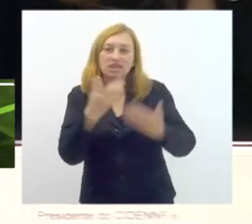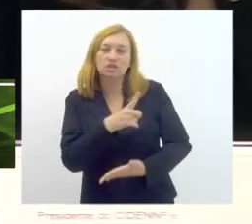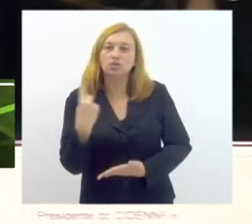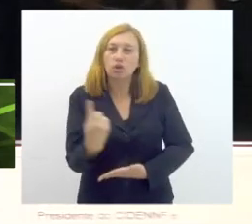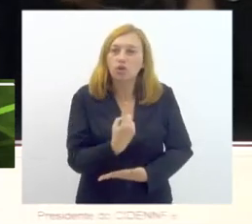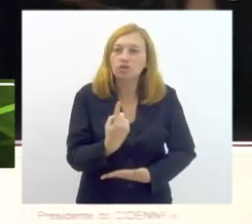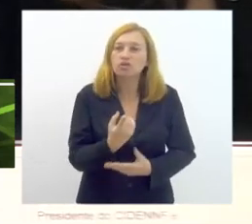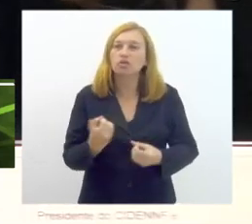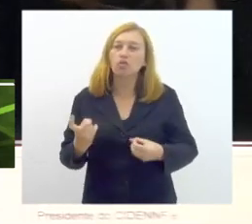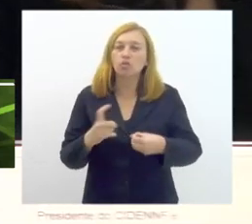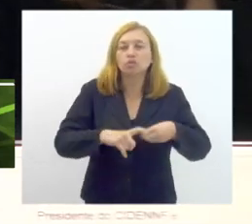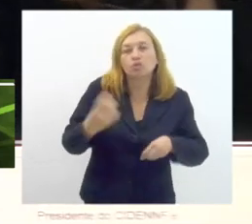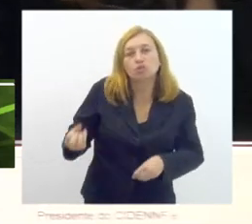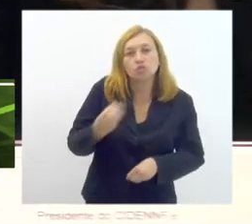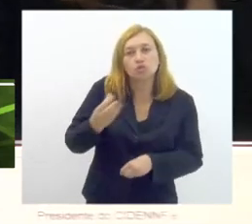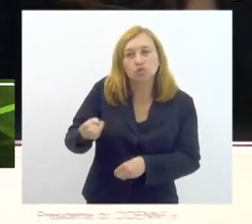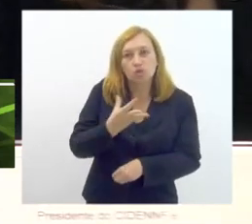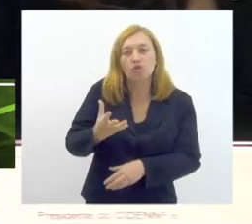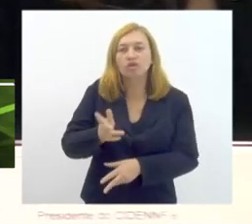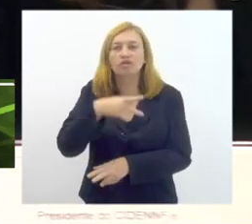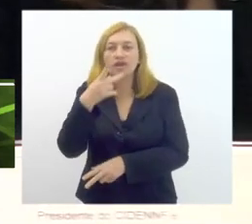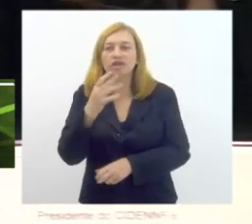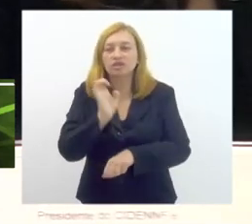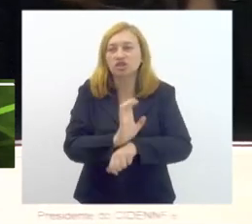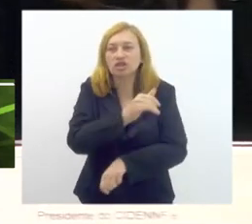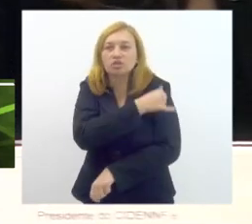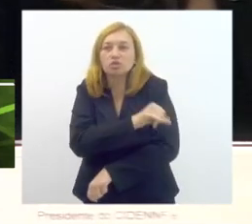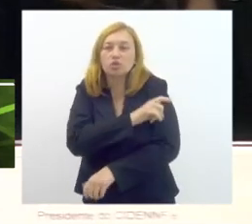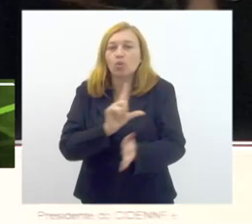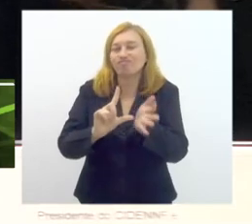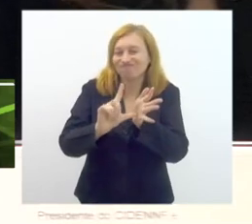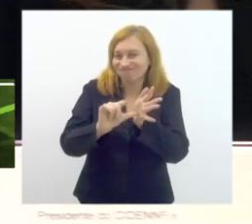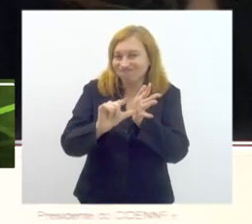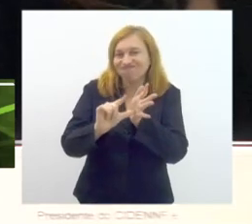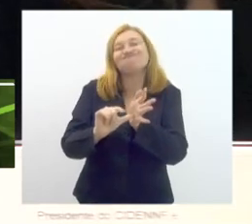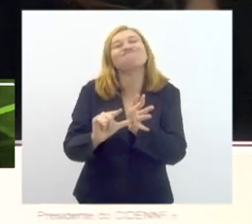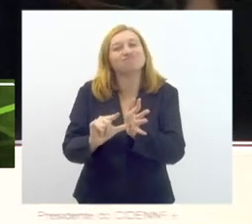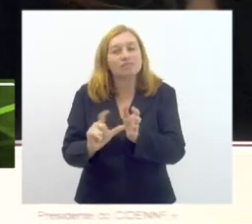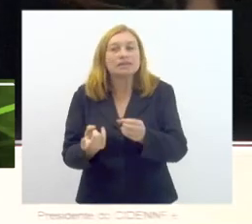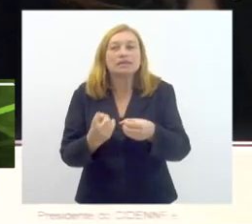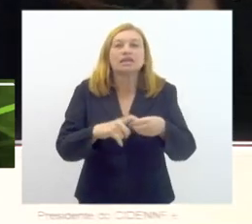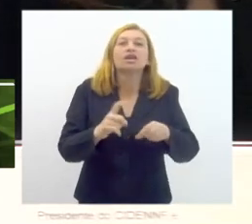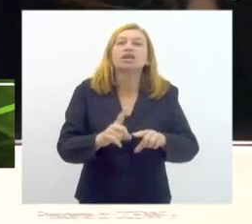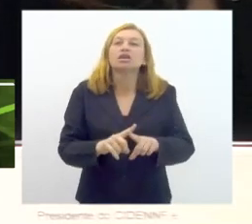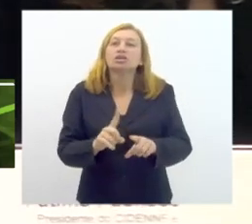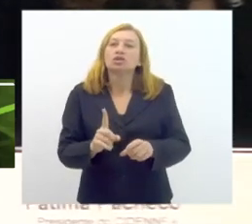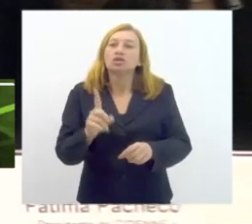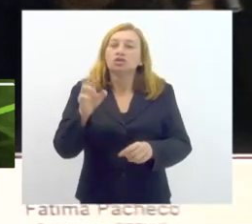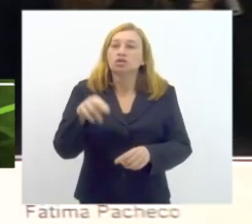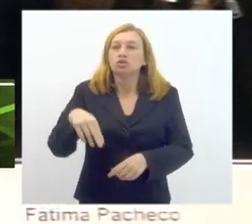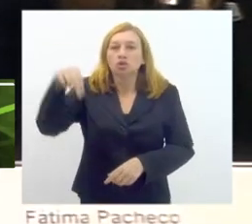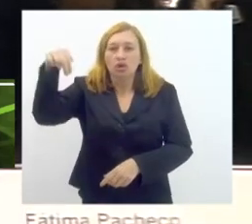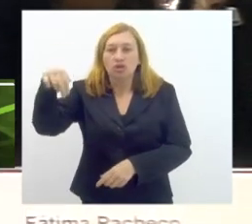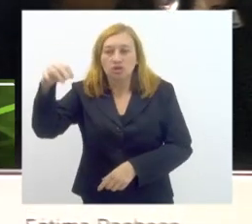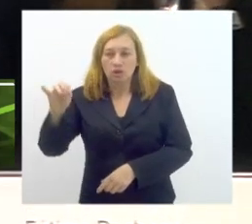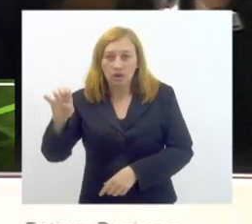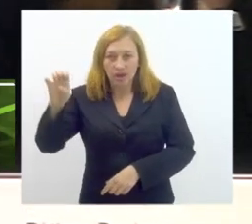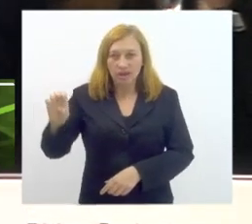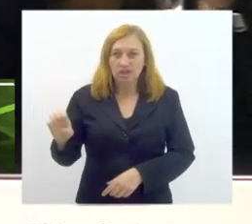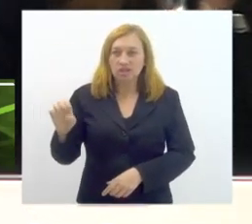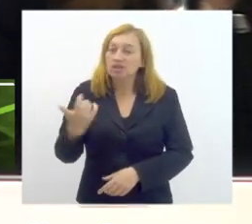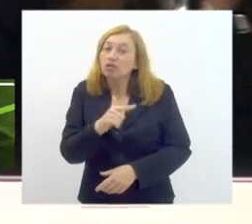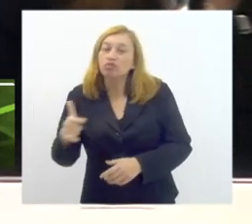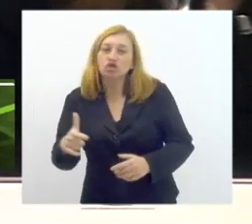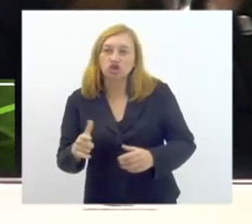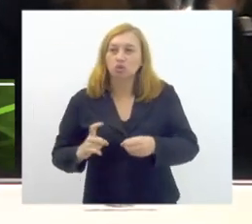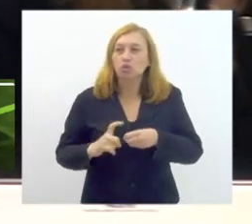um consórcio novo, e a gente estava falando aqui que o Estado do Rio está atrasado em relação ao consórcio, e o Norte e Noroeste Fluminense não tinha um